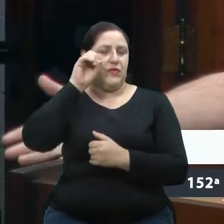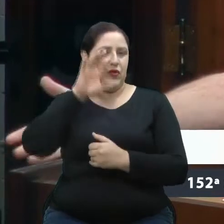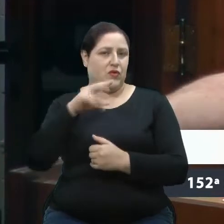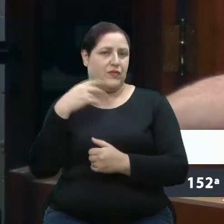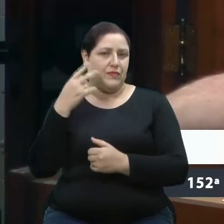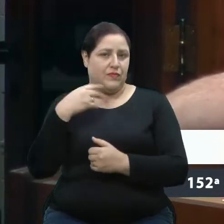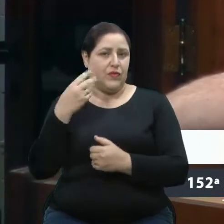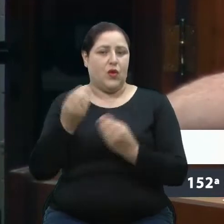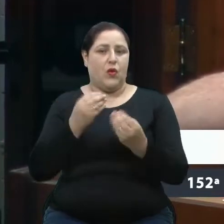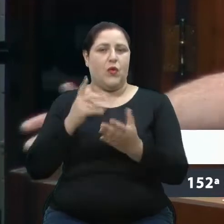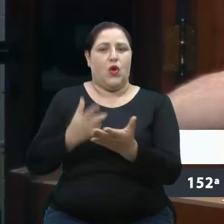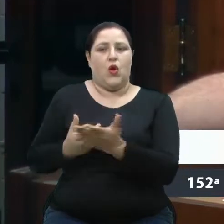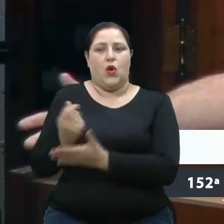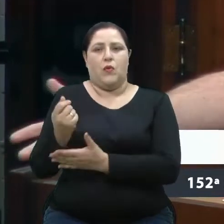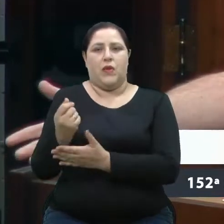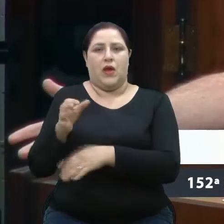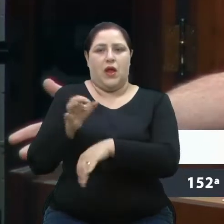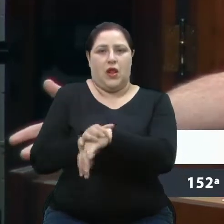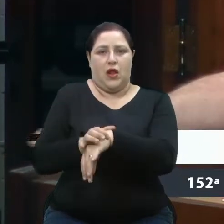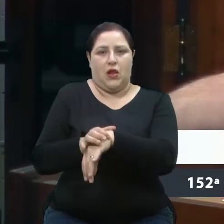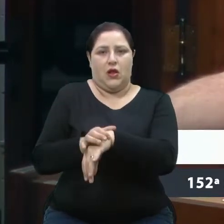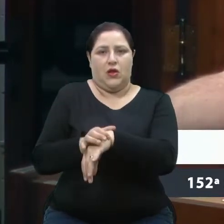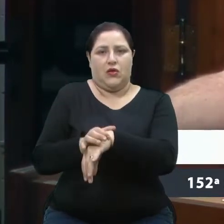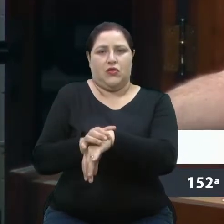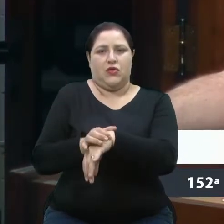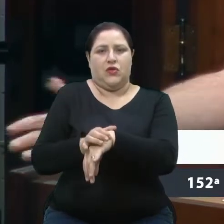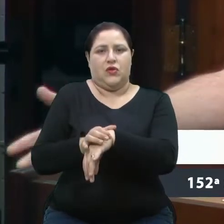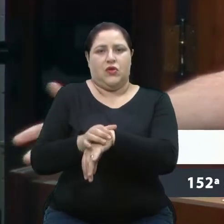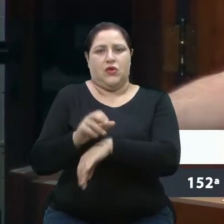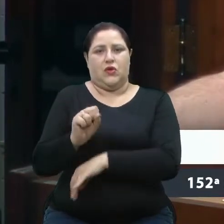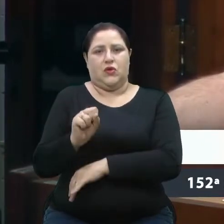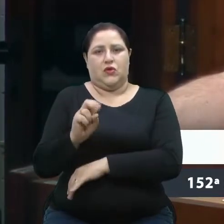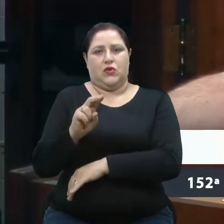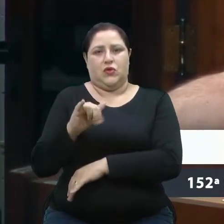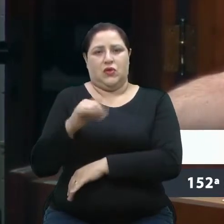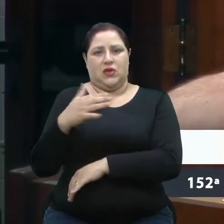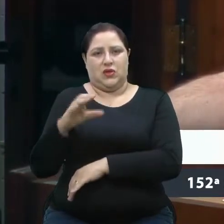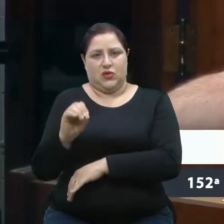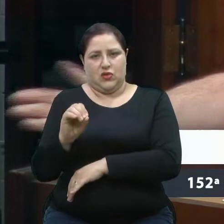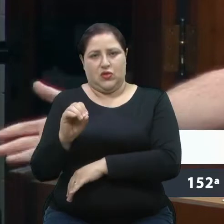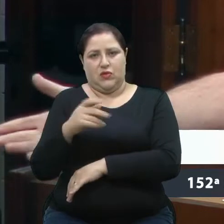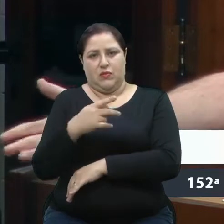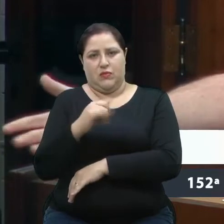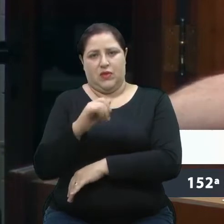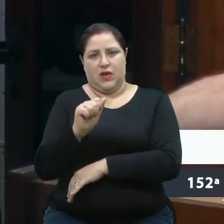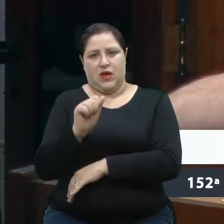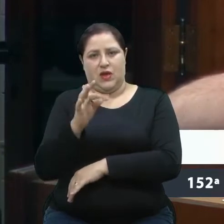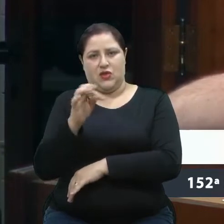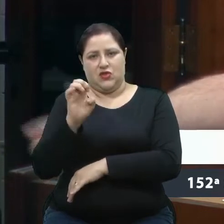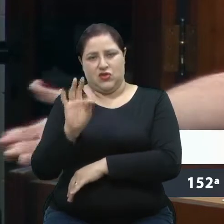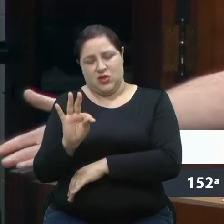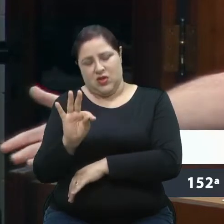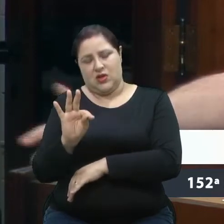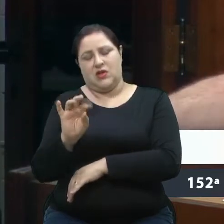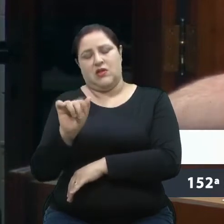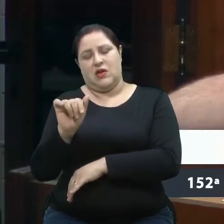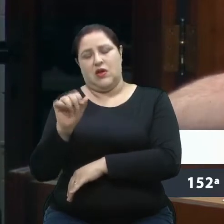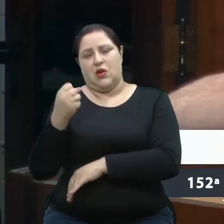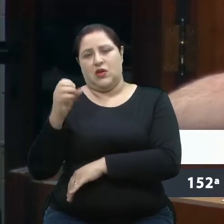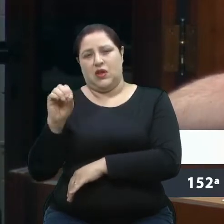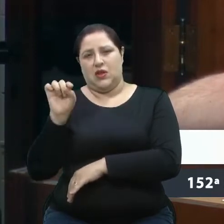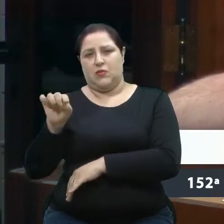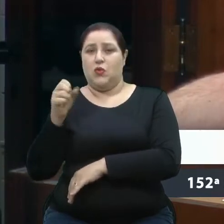como comprar um relógio suíço Piaget de 80 mil, né? Só se pegarmos emprestado de um amigo